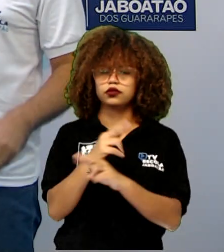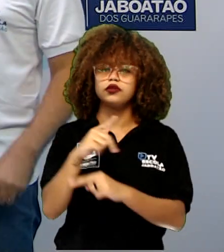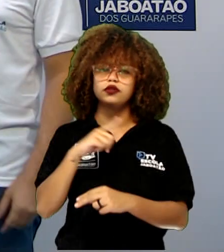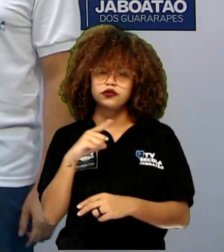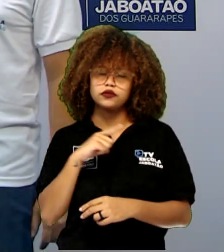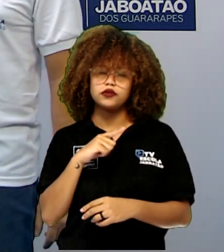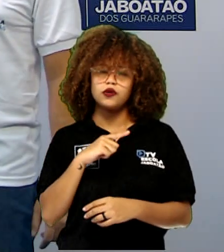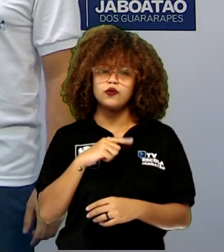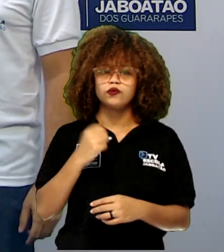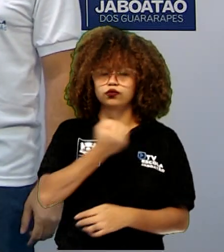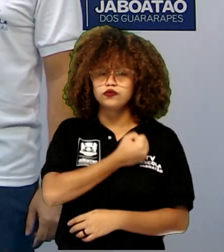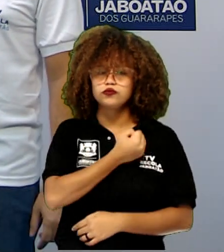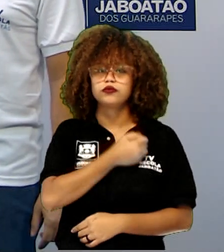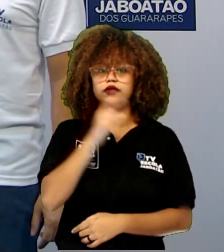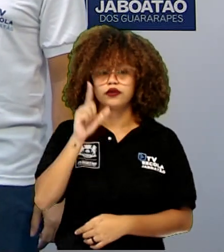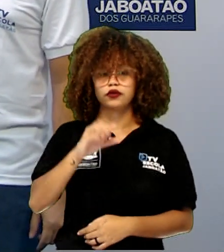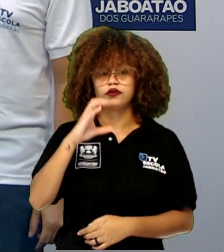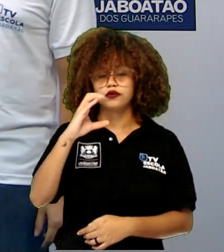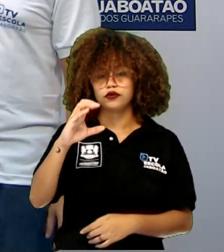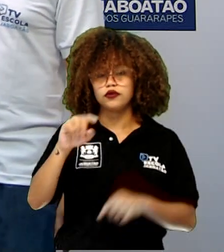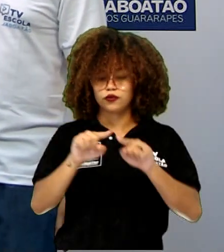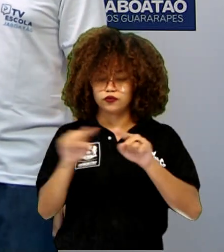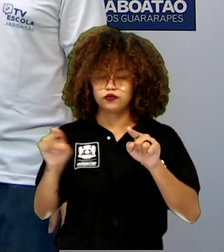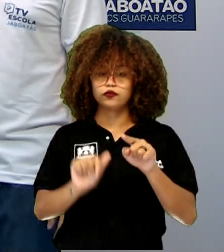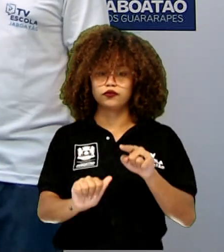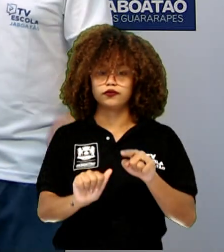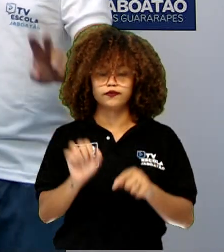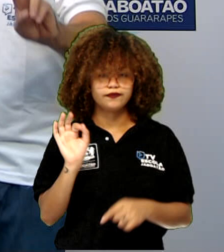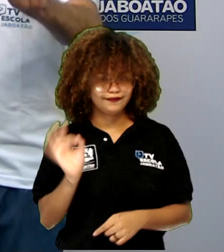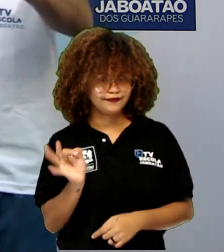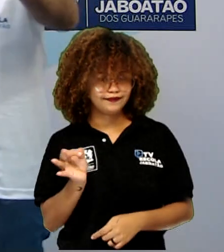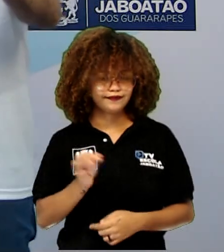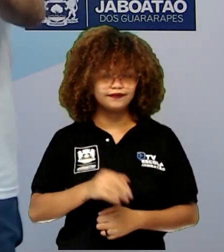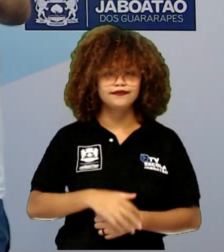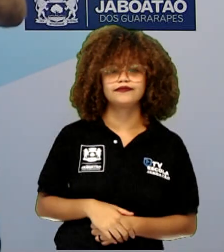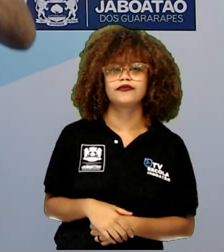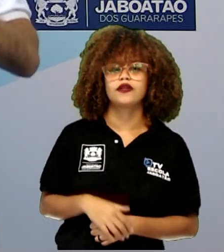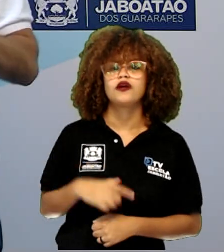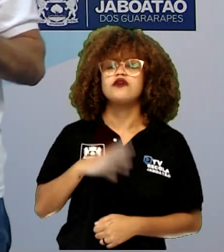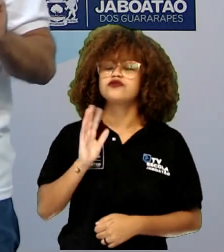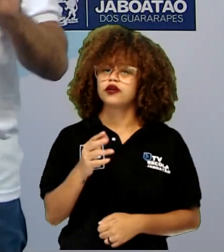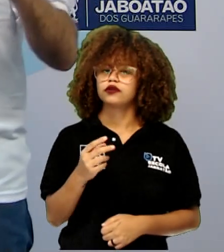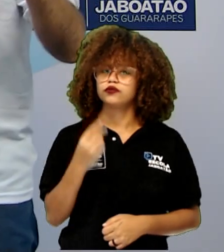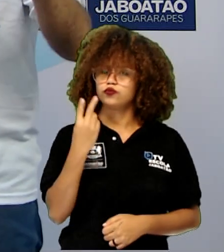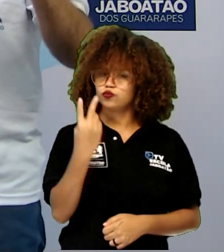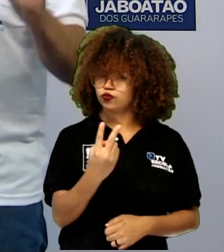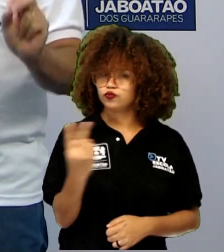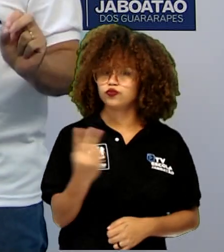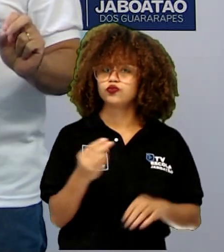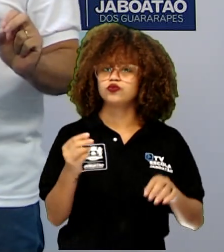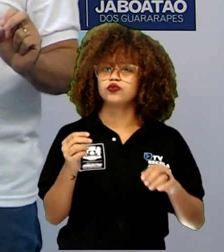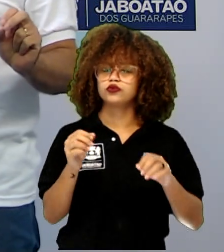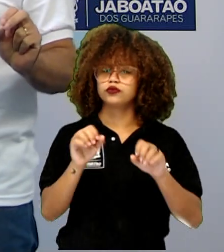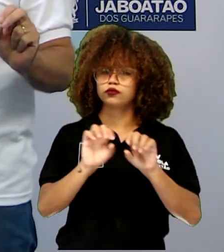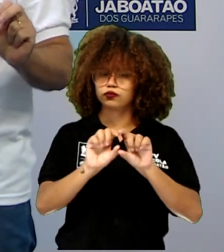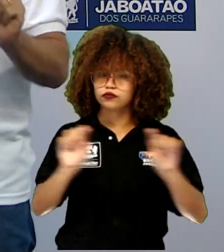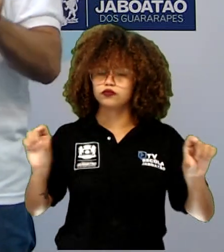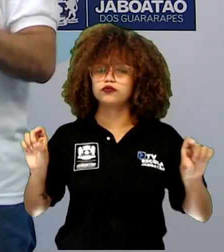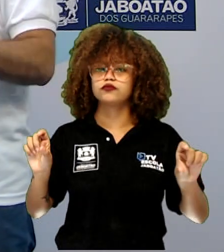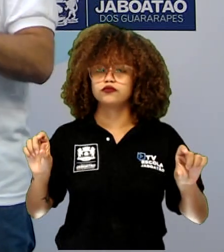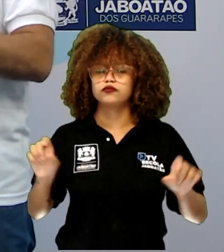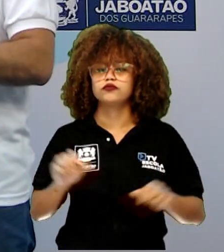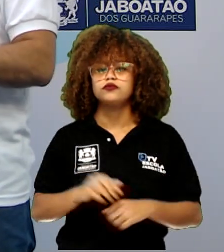cinco seus coeficientes EC sobre a beleza eu te dei duas formas as uma